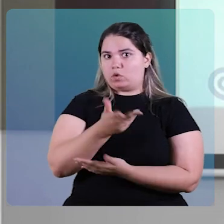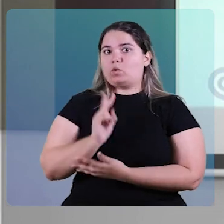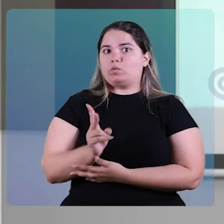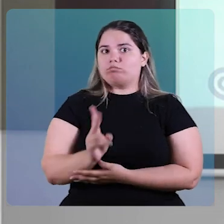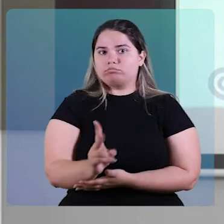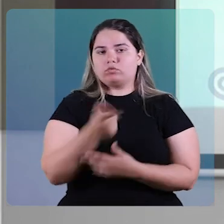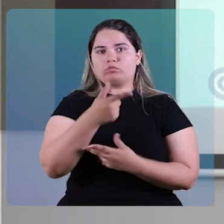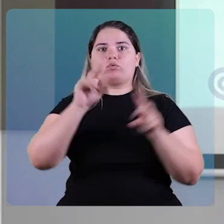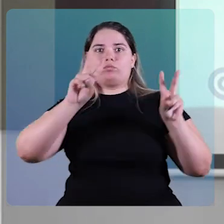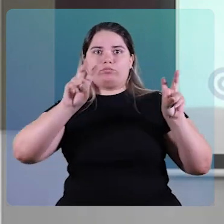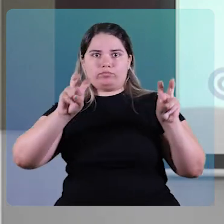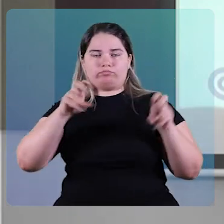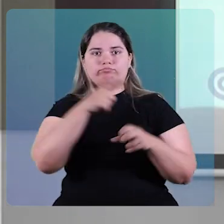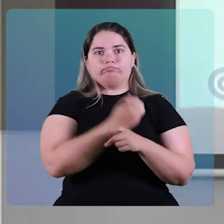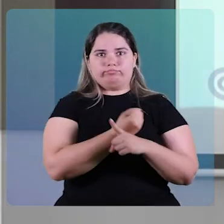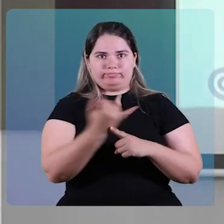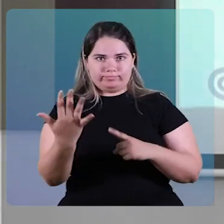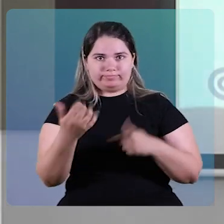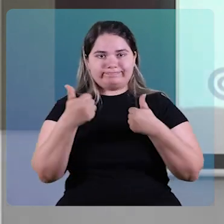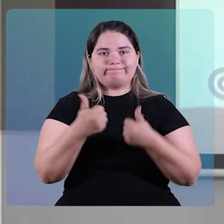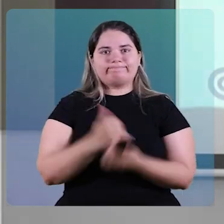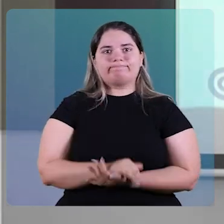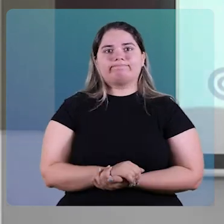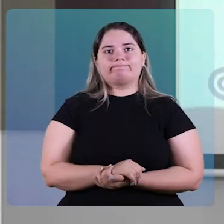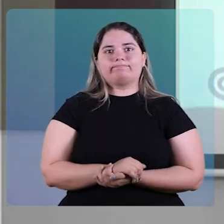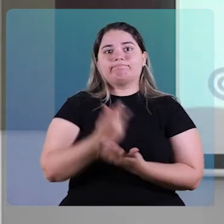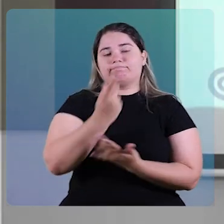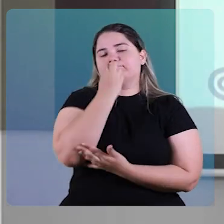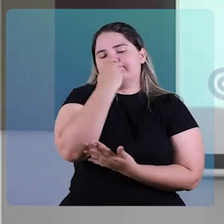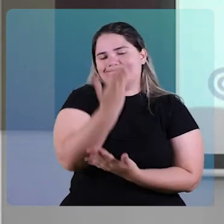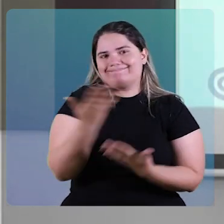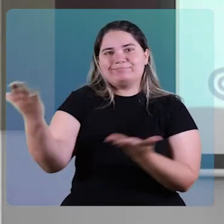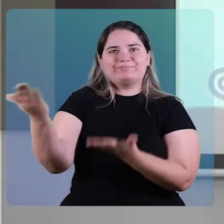encontro, continuaremos com o novo tema da física.